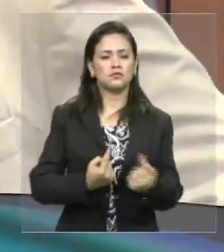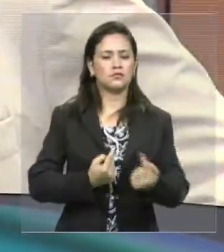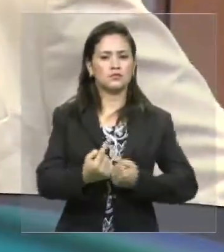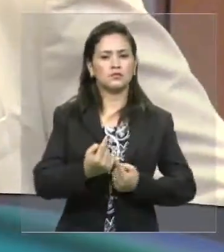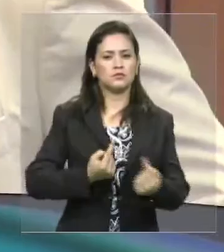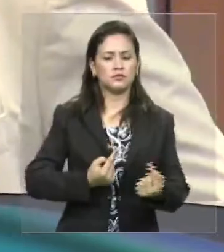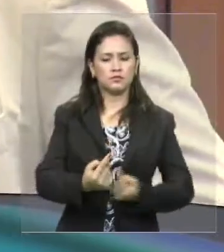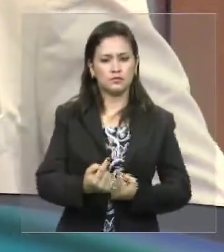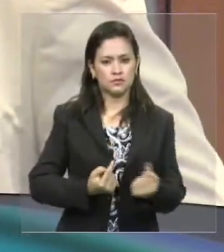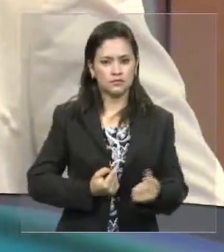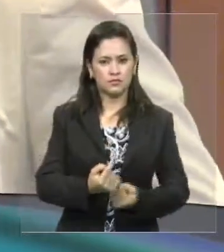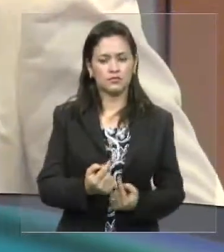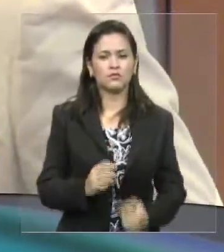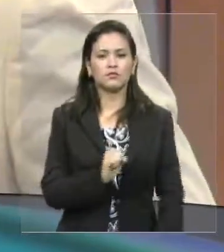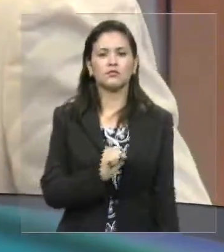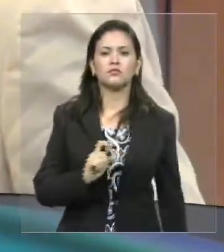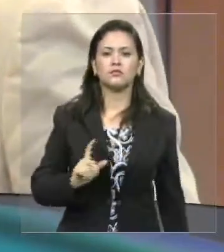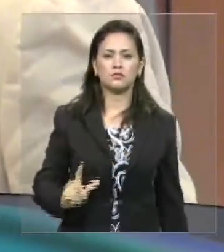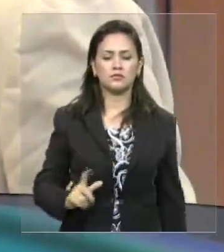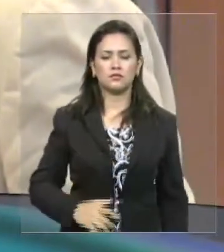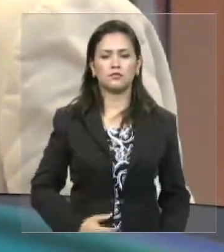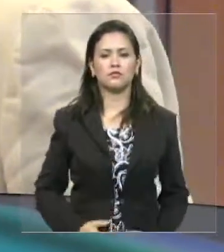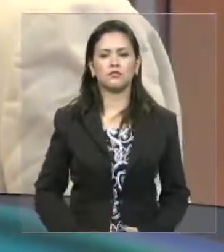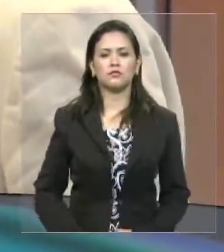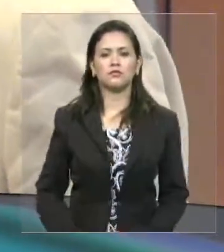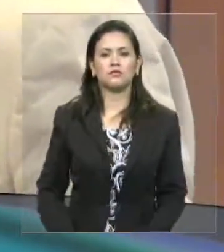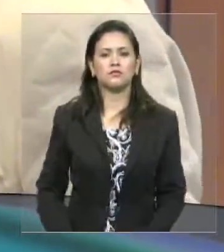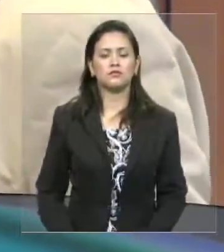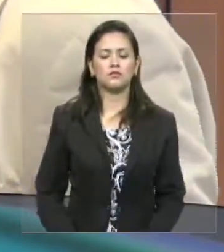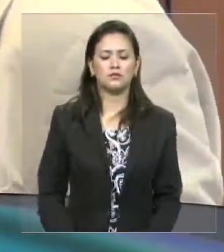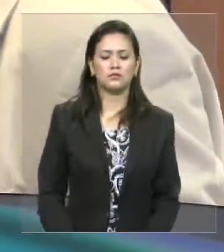urbana em São Luís.